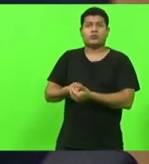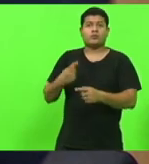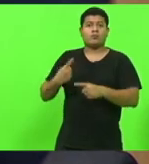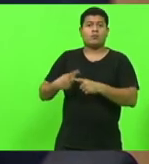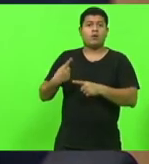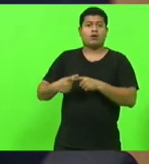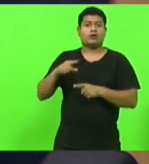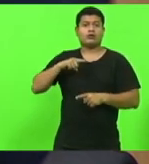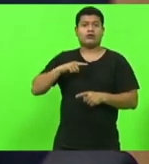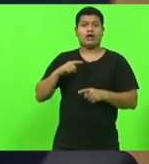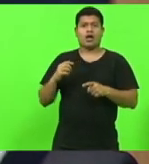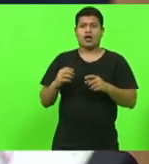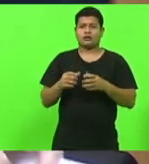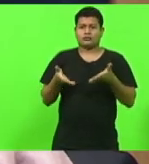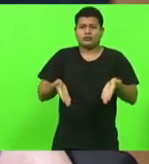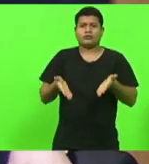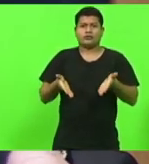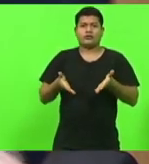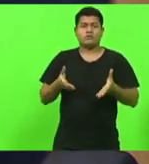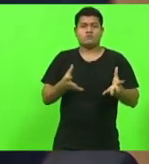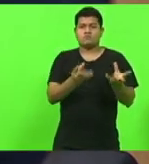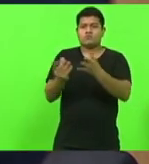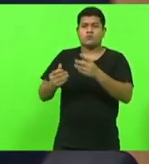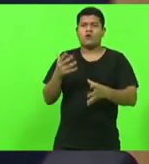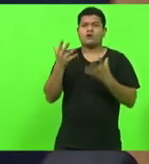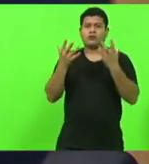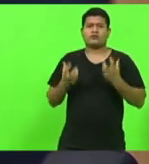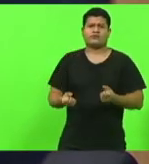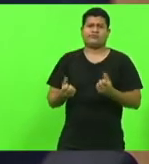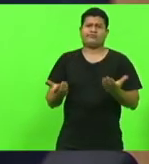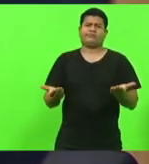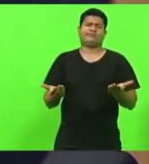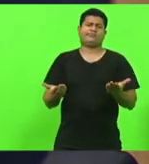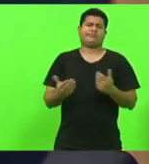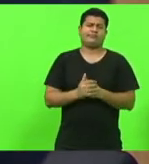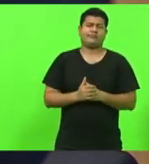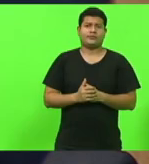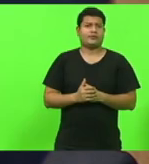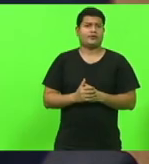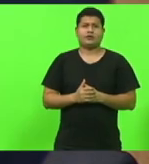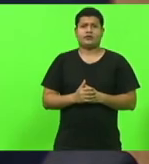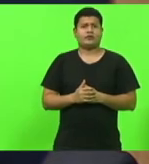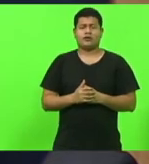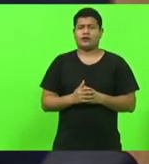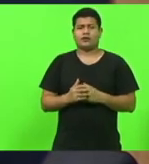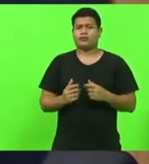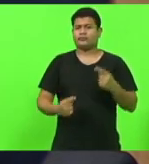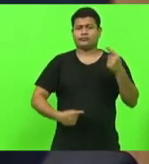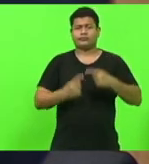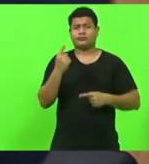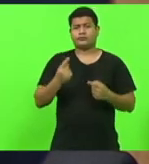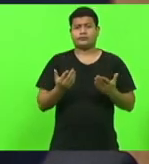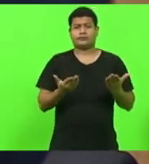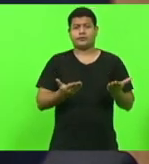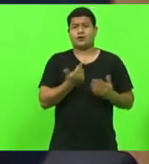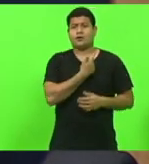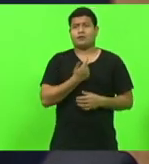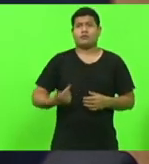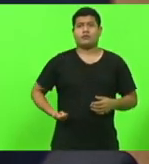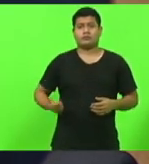Então, é alguma coisa altamente fora do contexto normal, como o governador Carlos